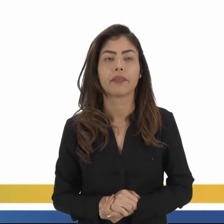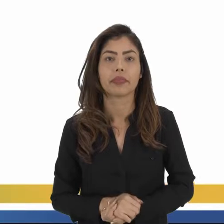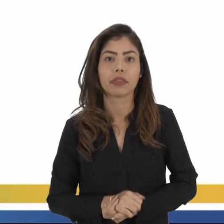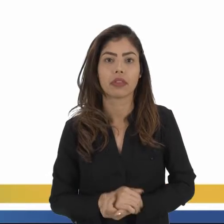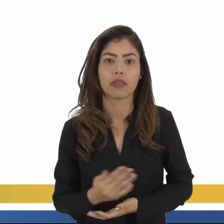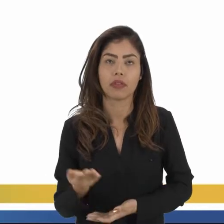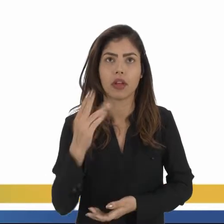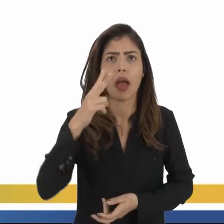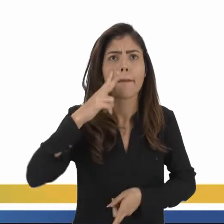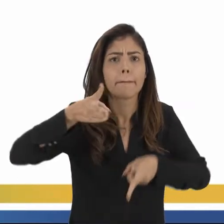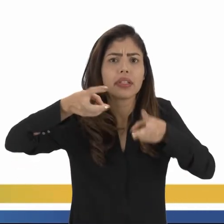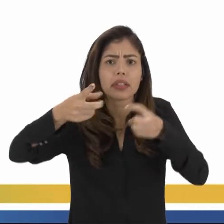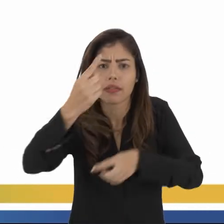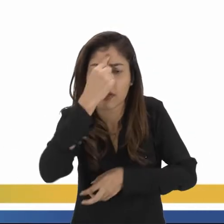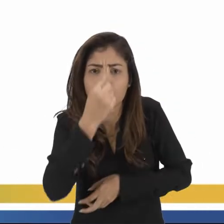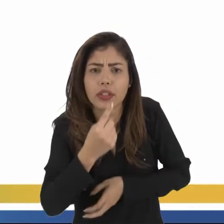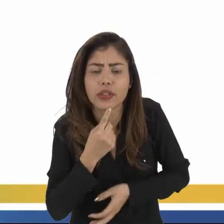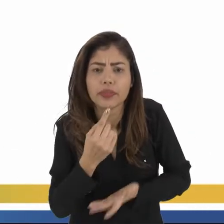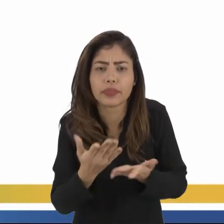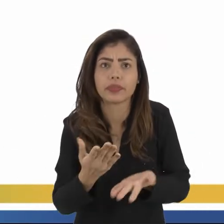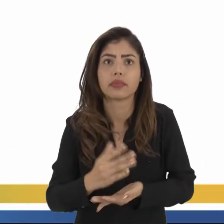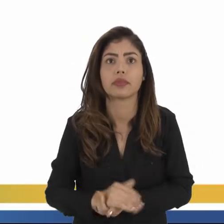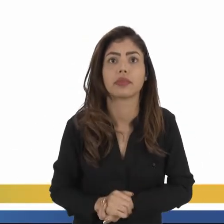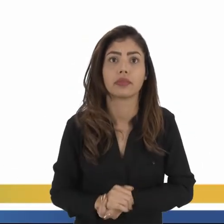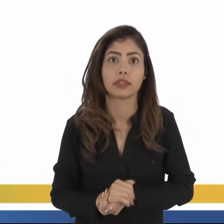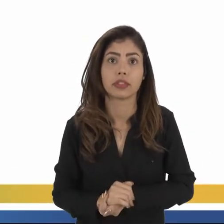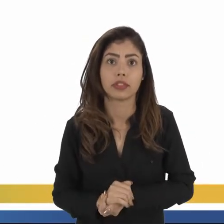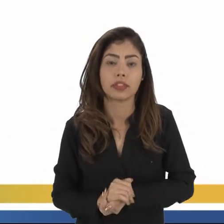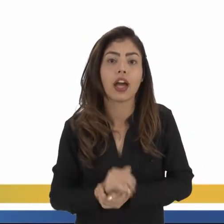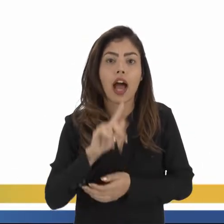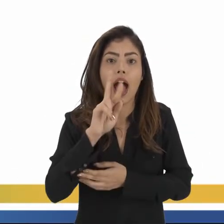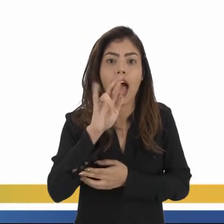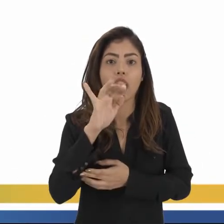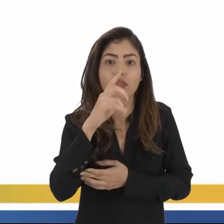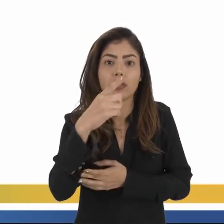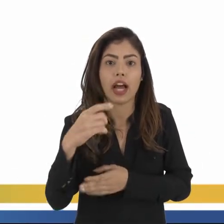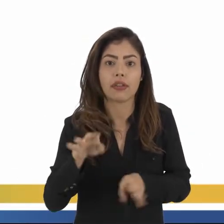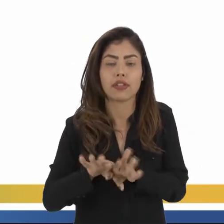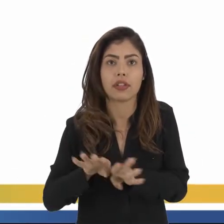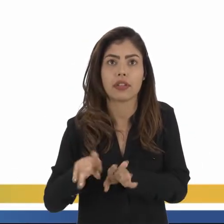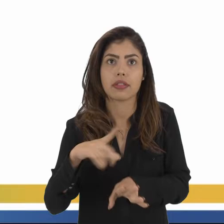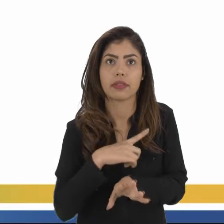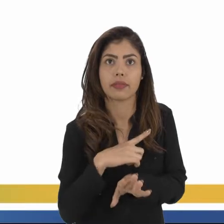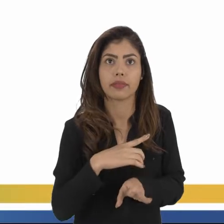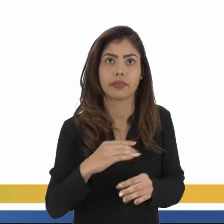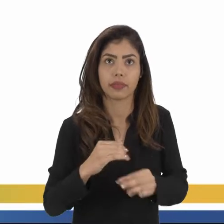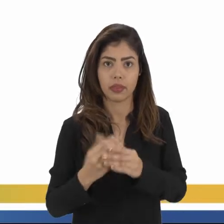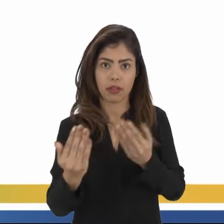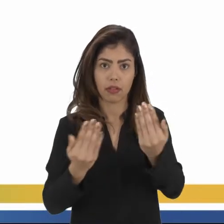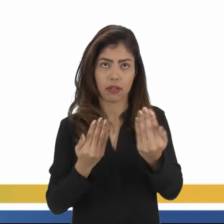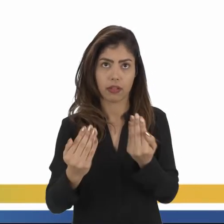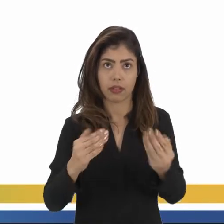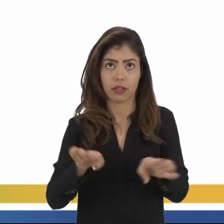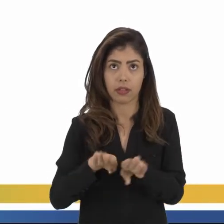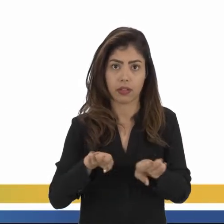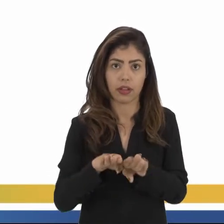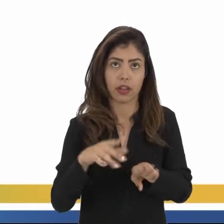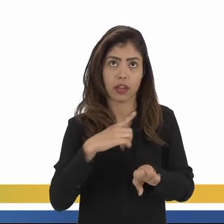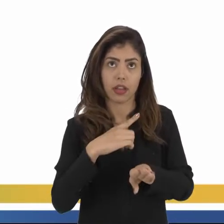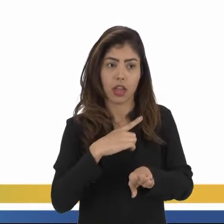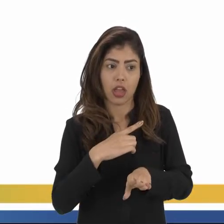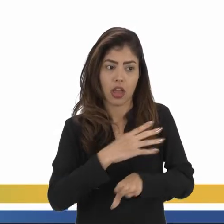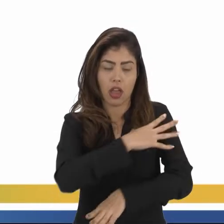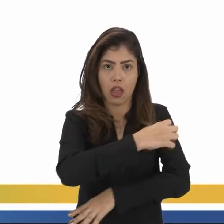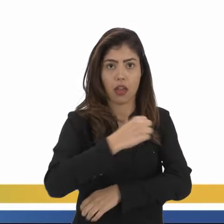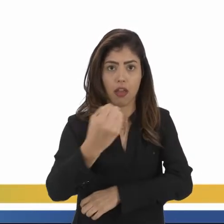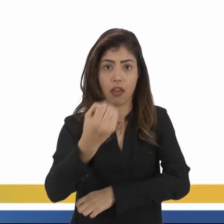Vamos lá. Observem a imagem. É um raio-x que mostra a correlação entre o nosso sistema muscular